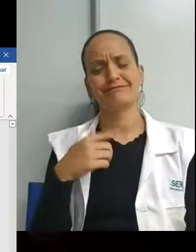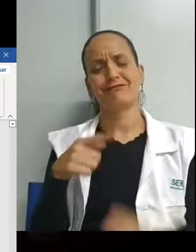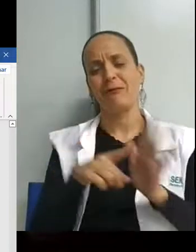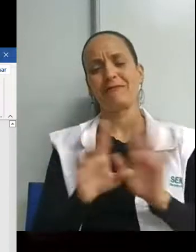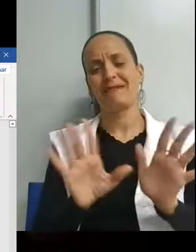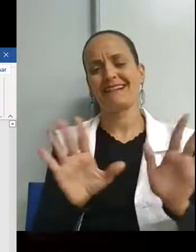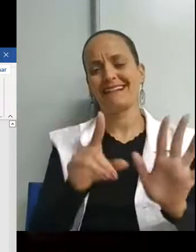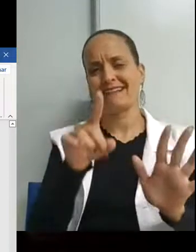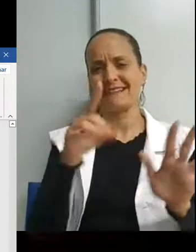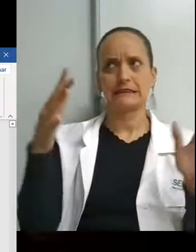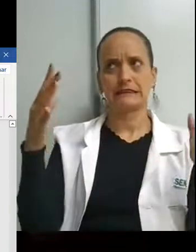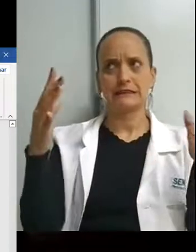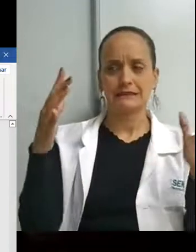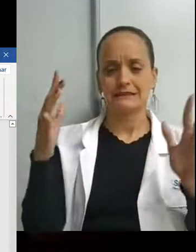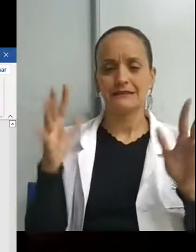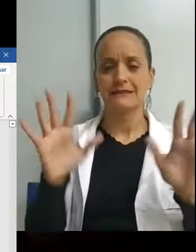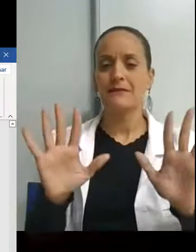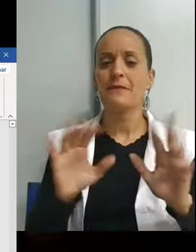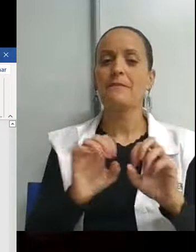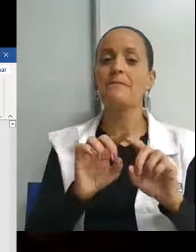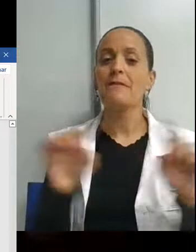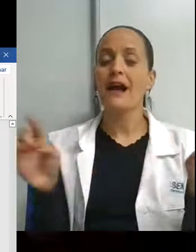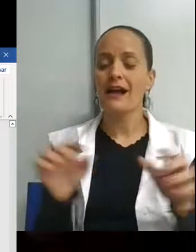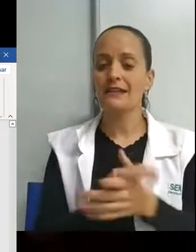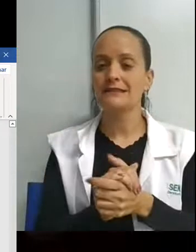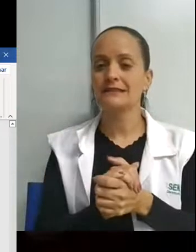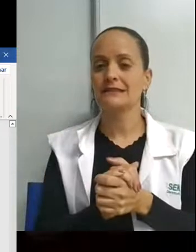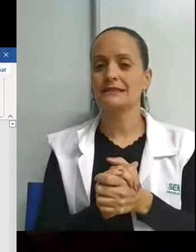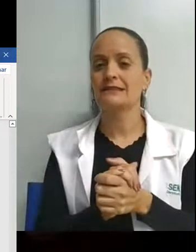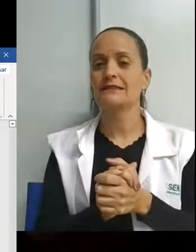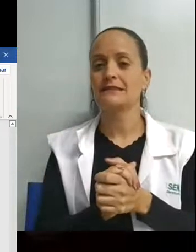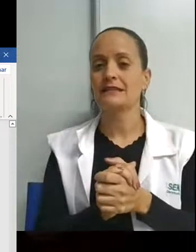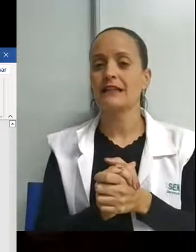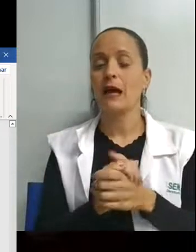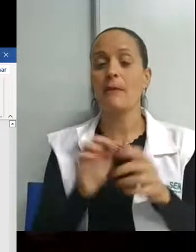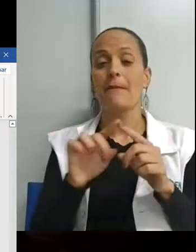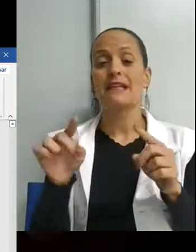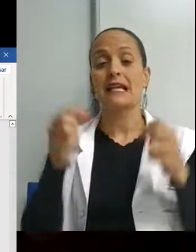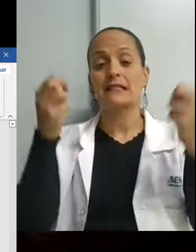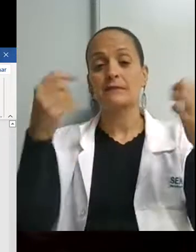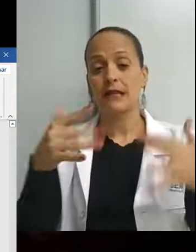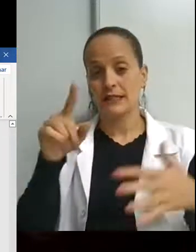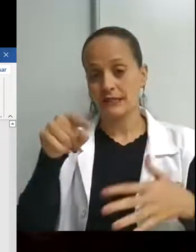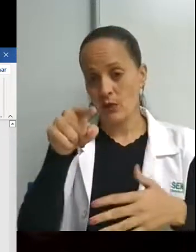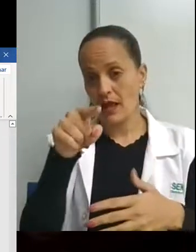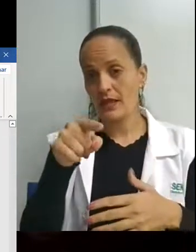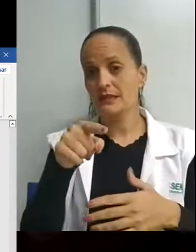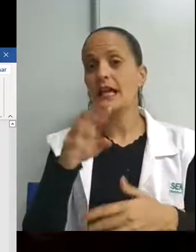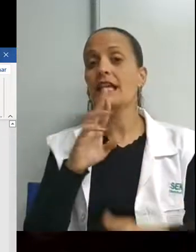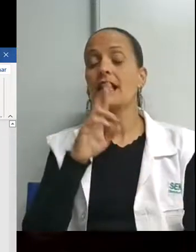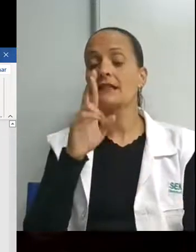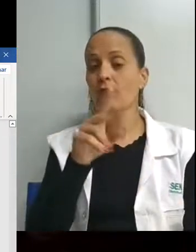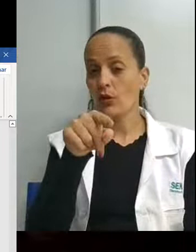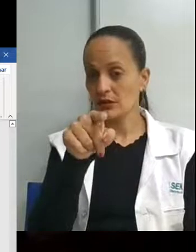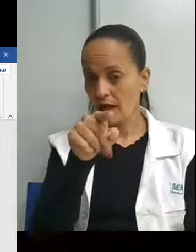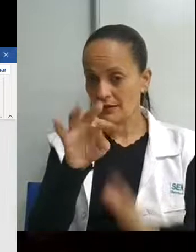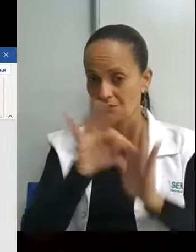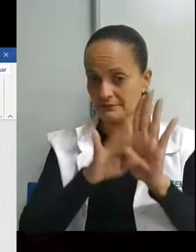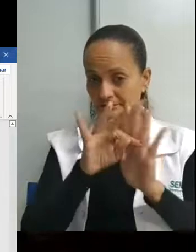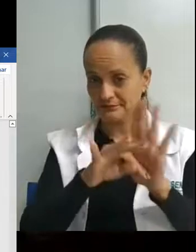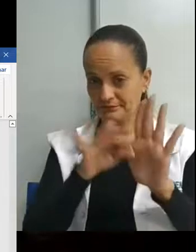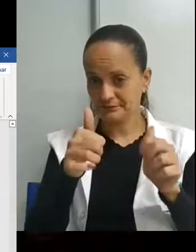no vácuo, né? Mas, como diz, a justificativa é essa aqui, tudo bem? Vamos para as